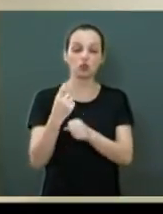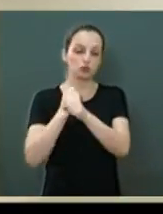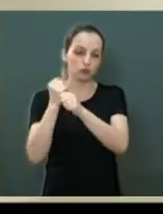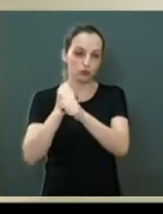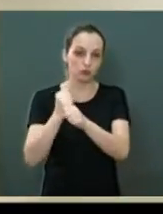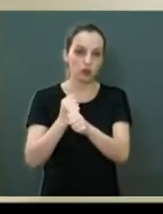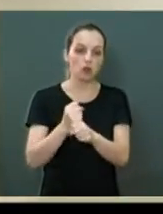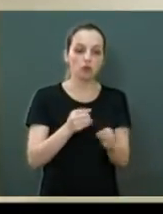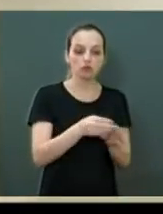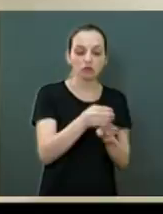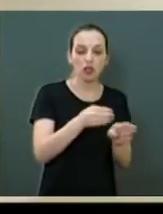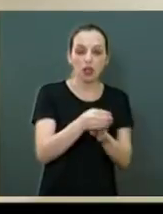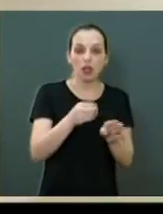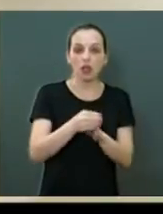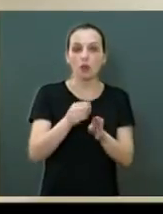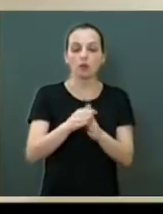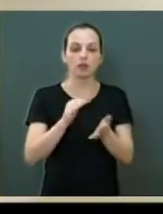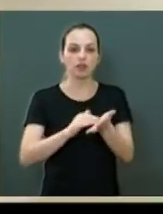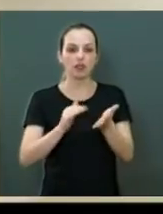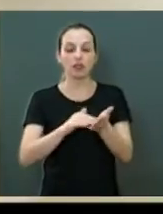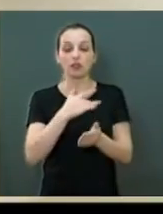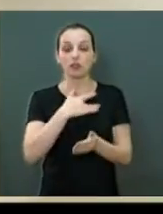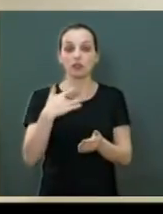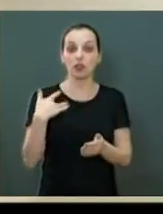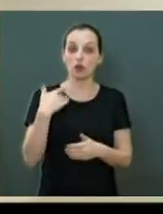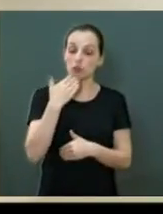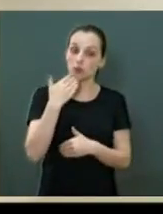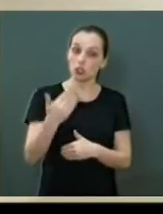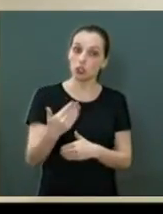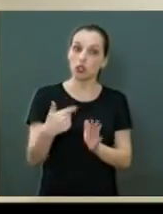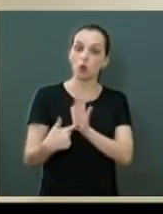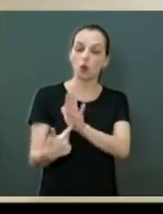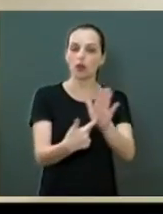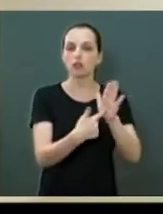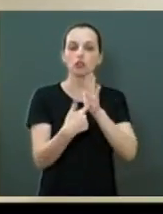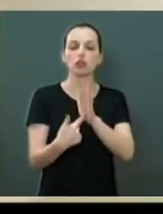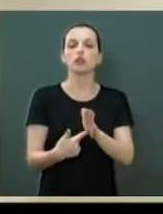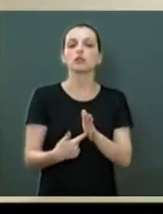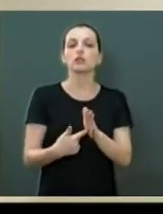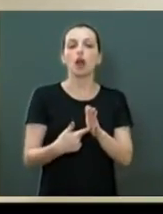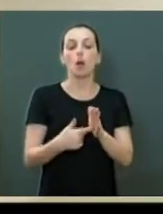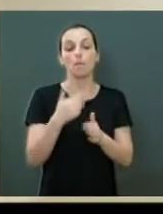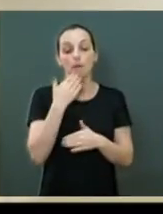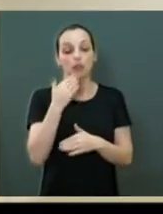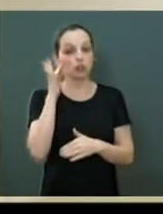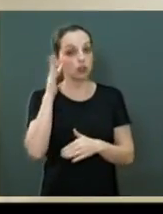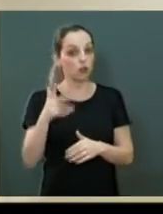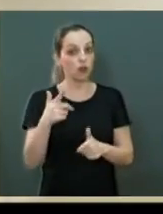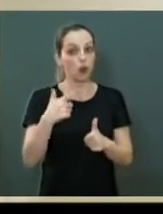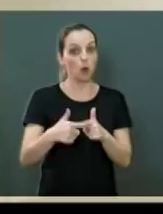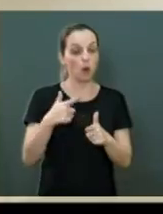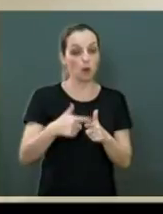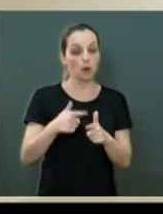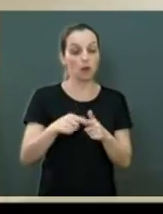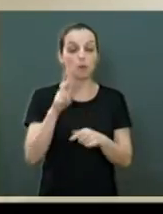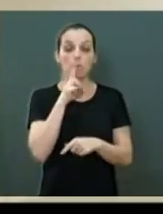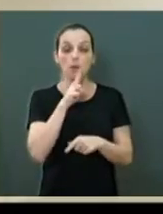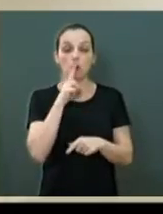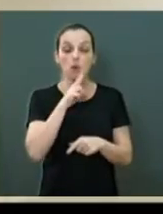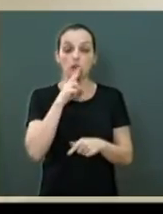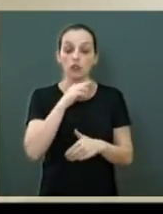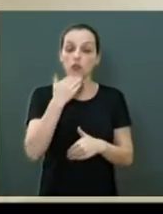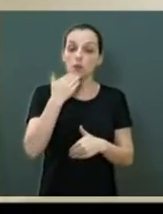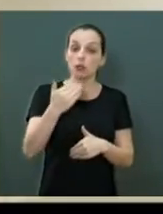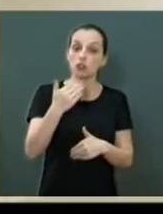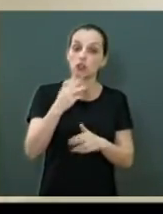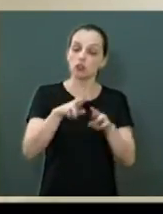de Saúde para reforçar os pedidos. Também enviamos indicações e cobraremos soluções. Reforçaremos também a urgência das solicitações na